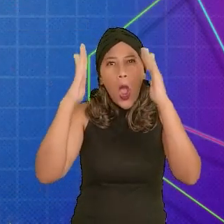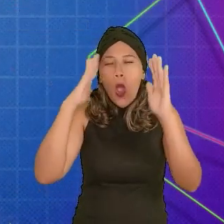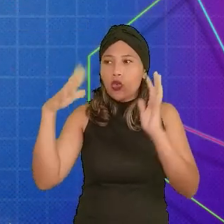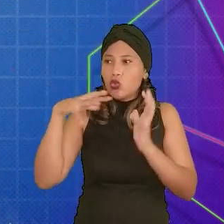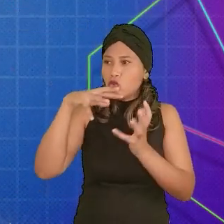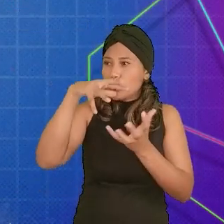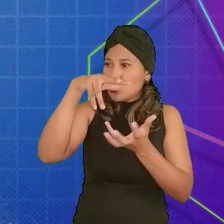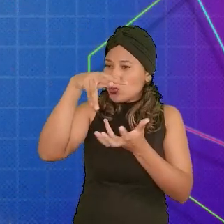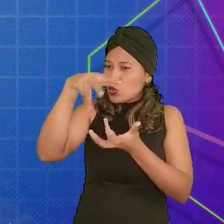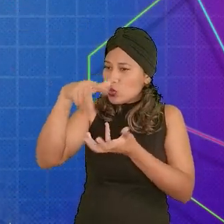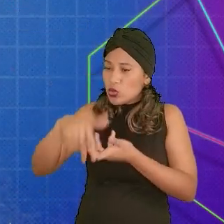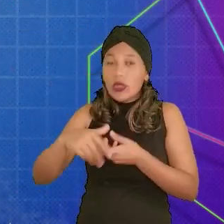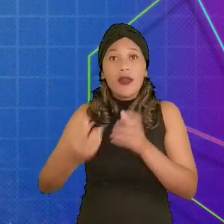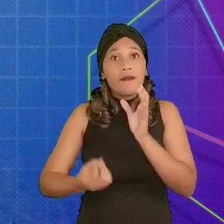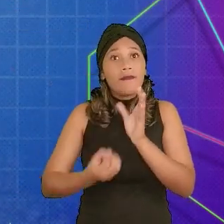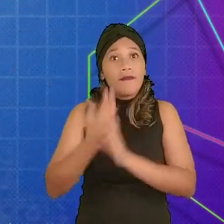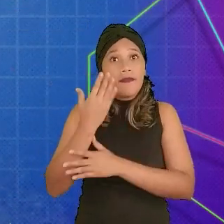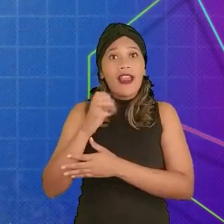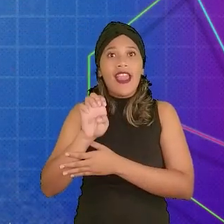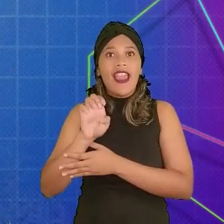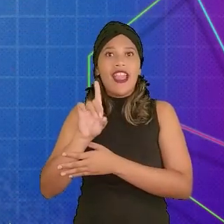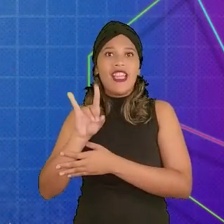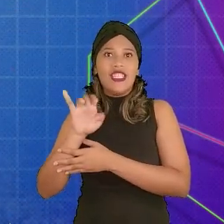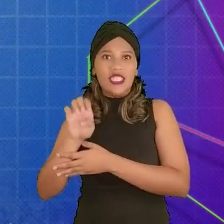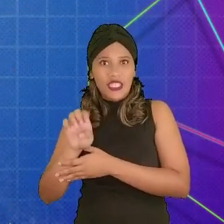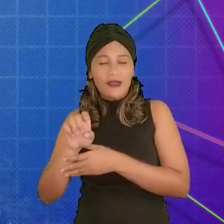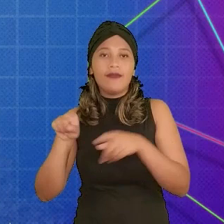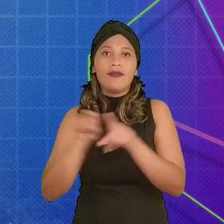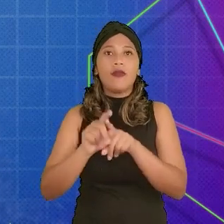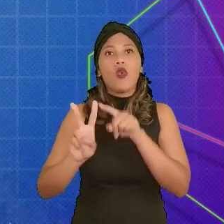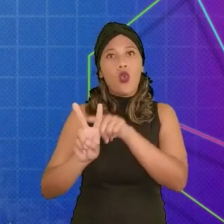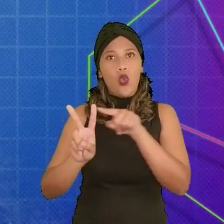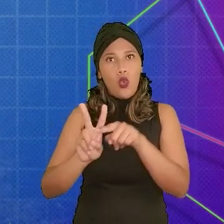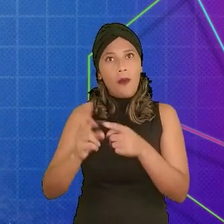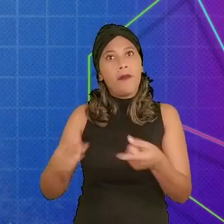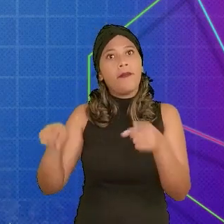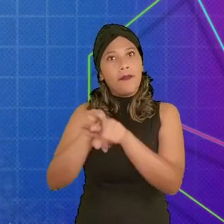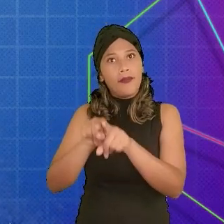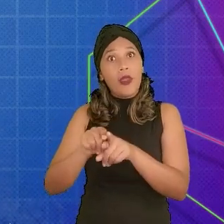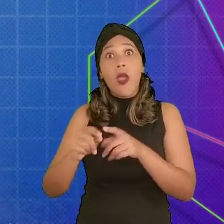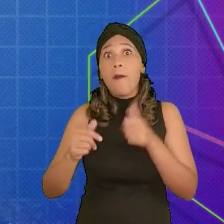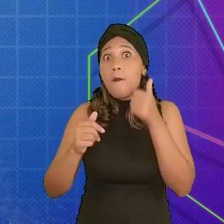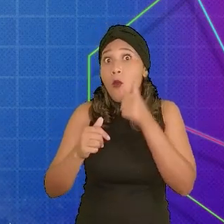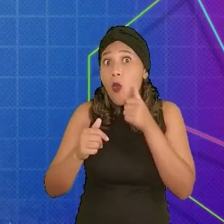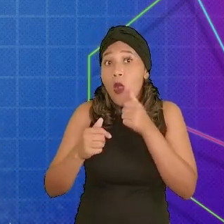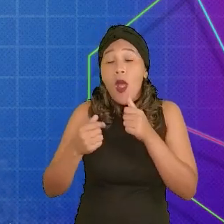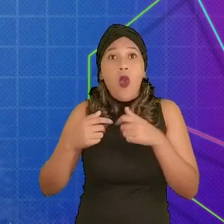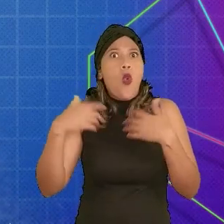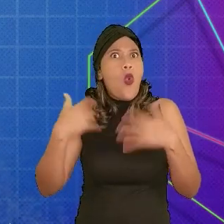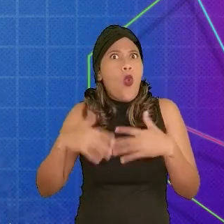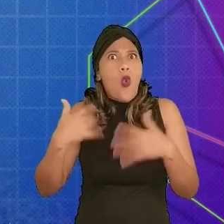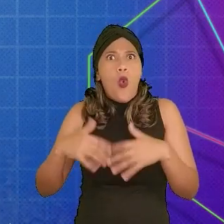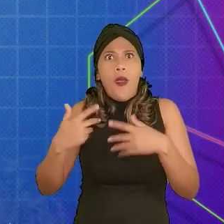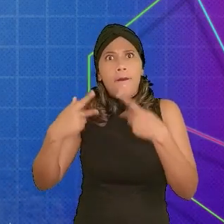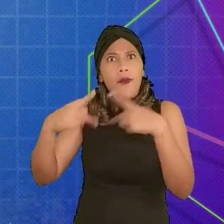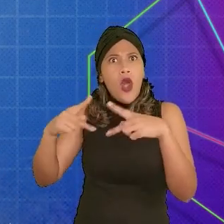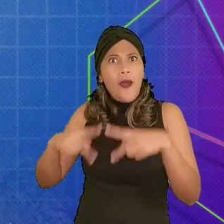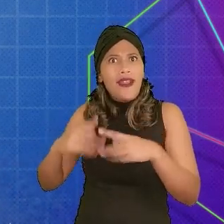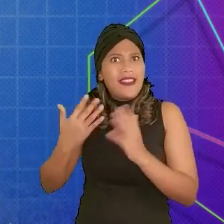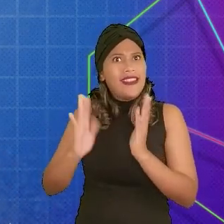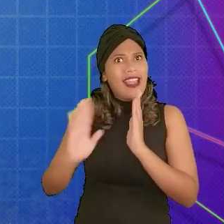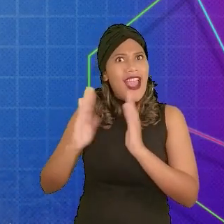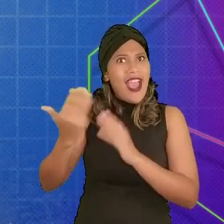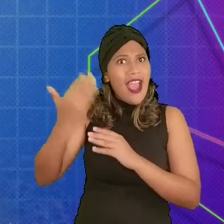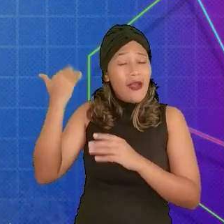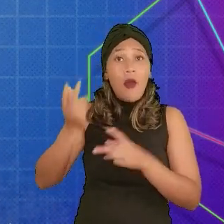entretenimento universal. Foi criado por Ed Logg e Donna Bailey, esta uma das poucas mulheres programadoras de jogos da época.